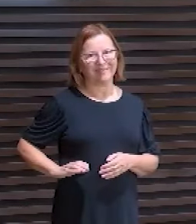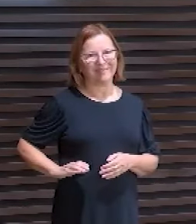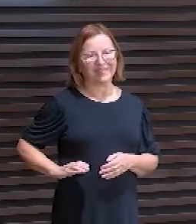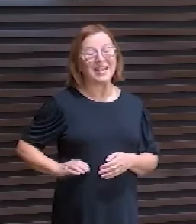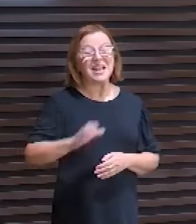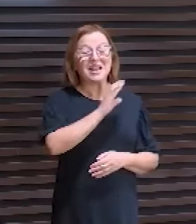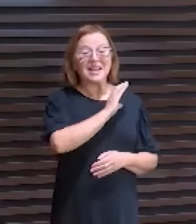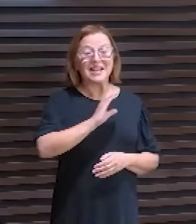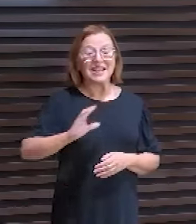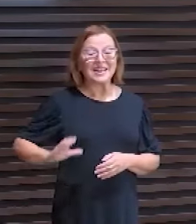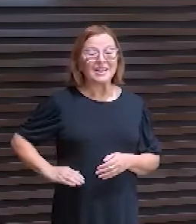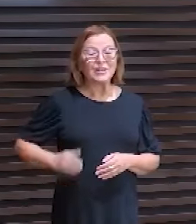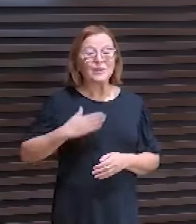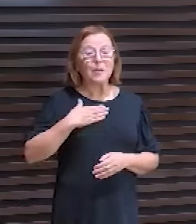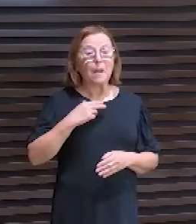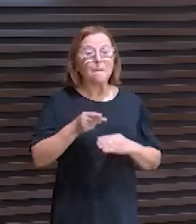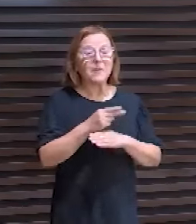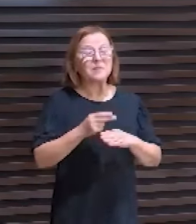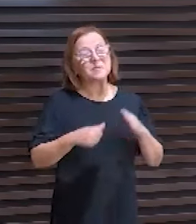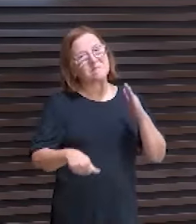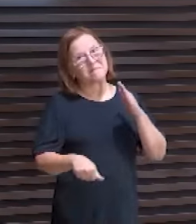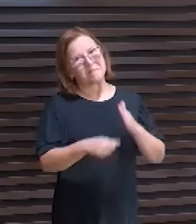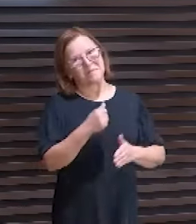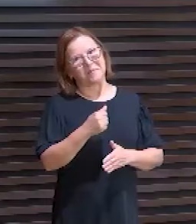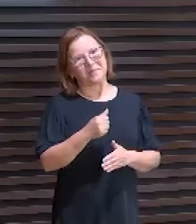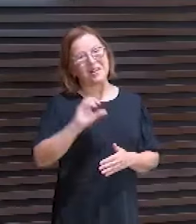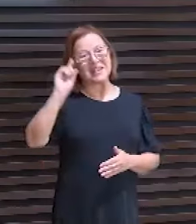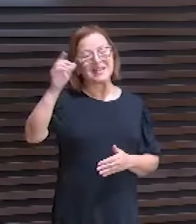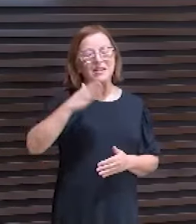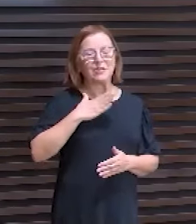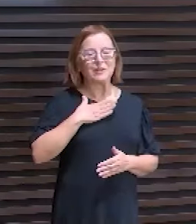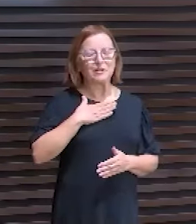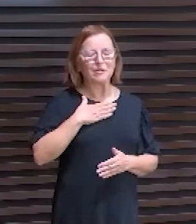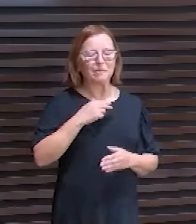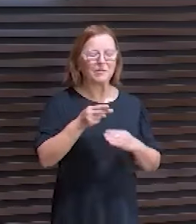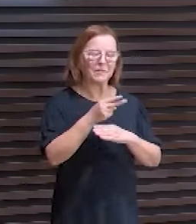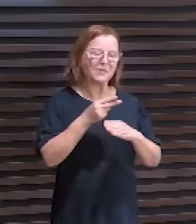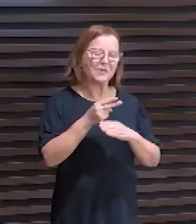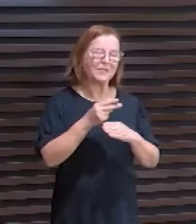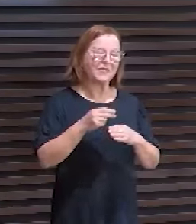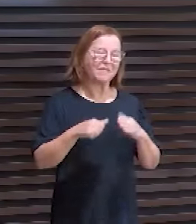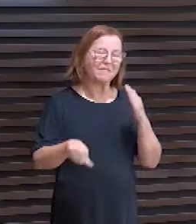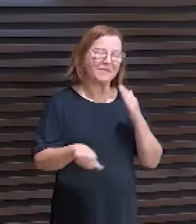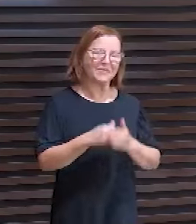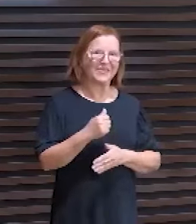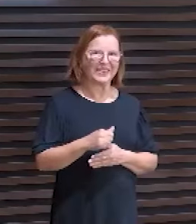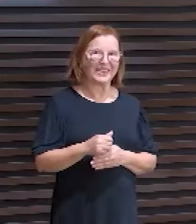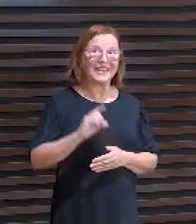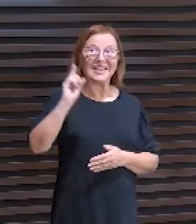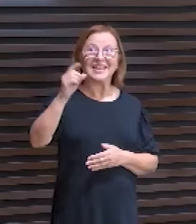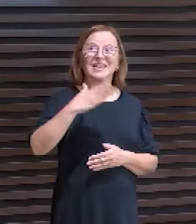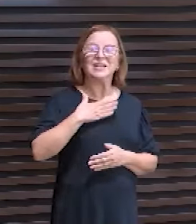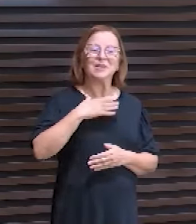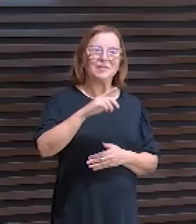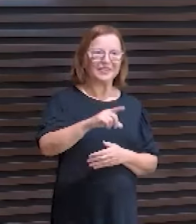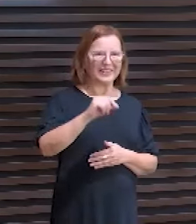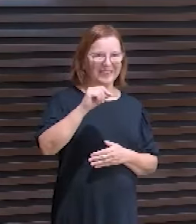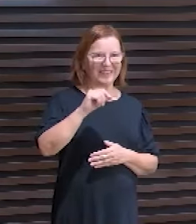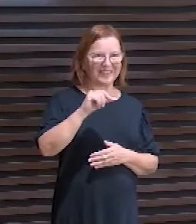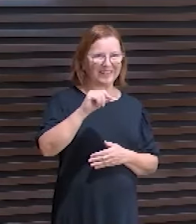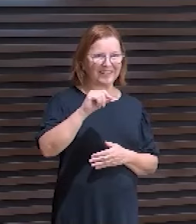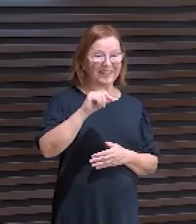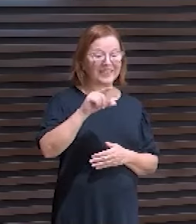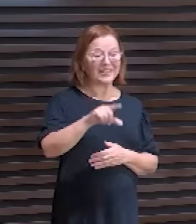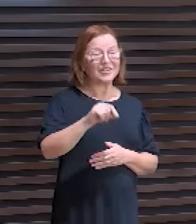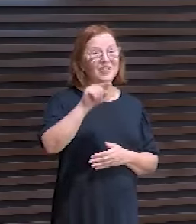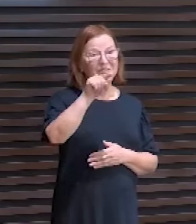primeiro foi Deus que me buscou Foi ele que me elegeu e te elegeu desde